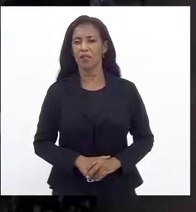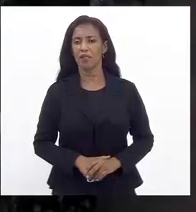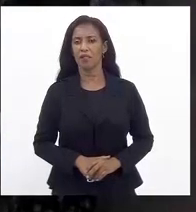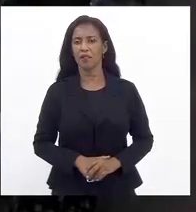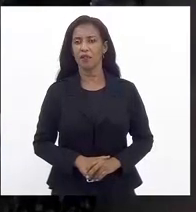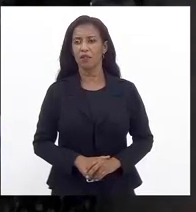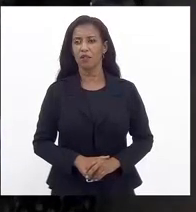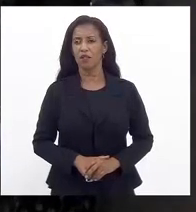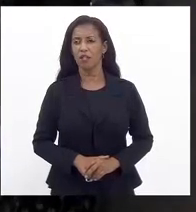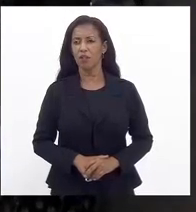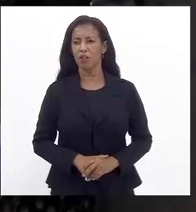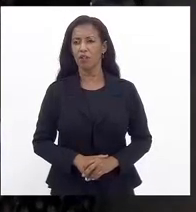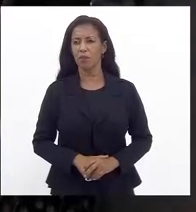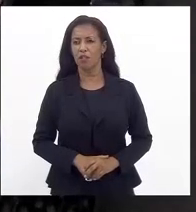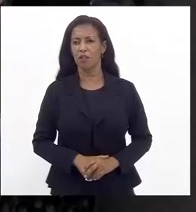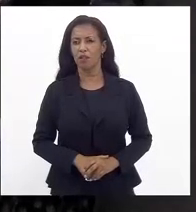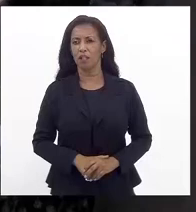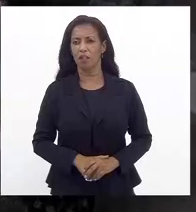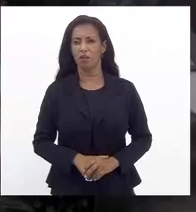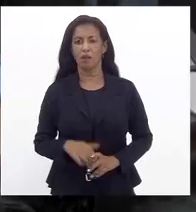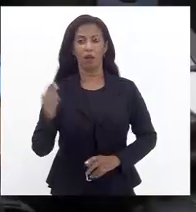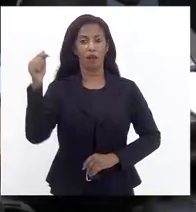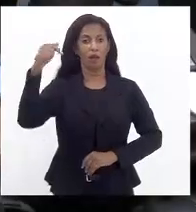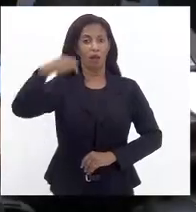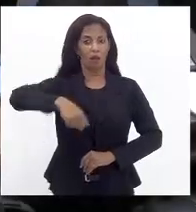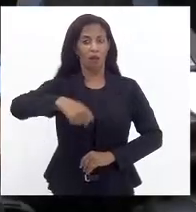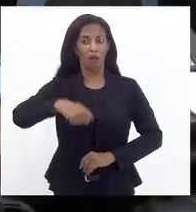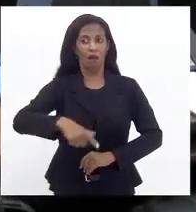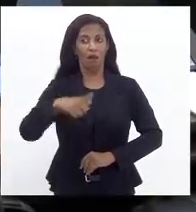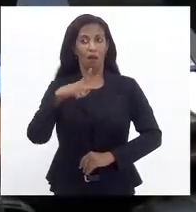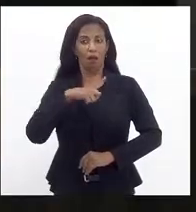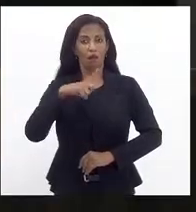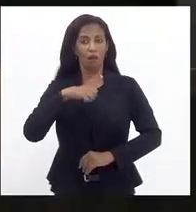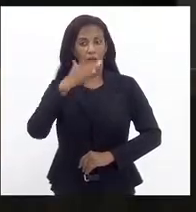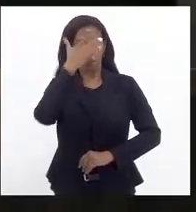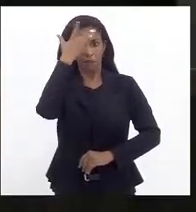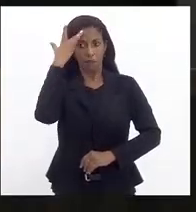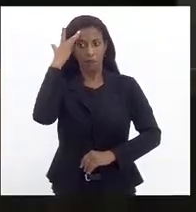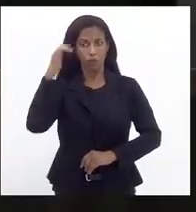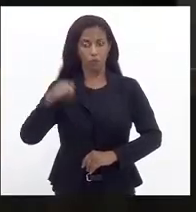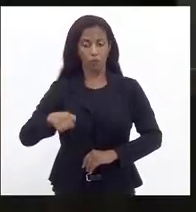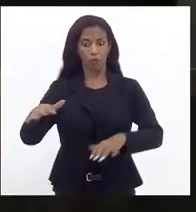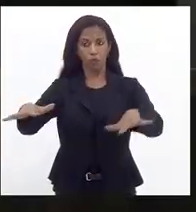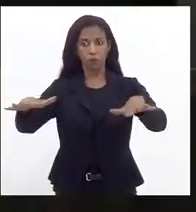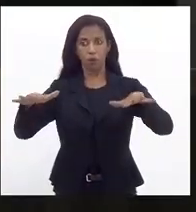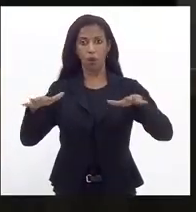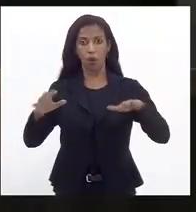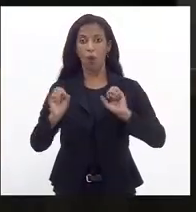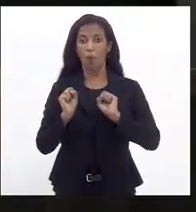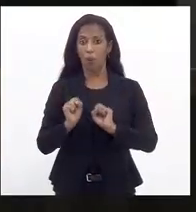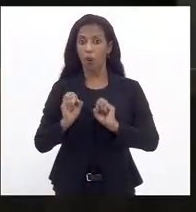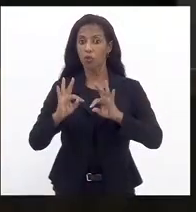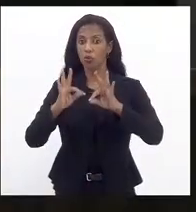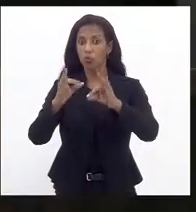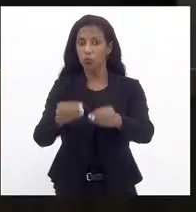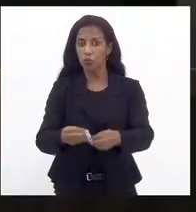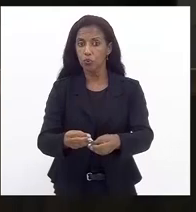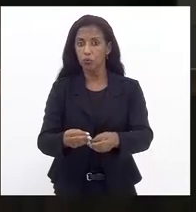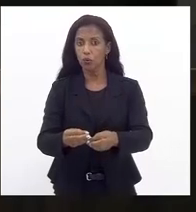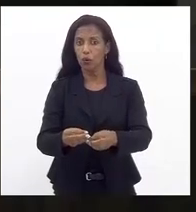e olha só aqui tem gente clusive no plenário pode tudo